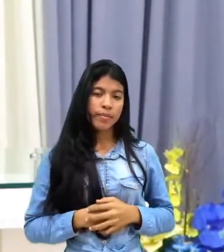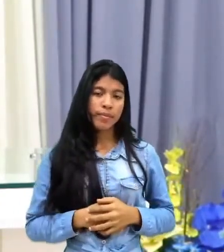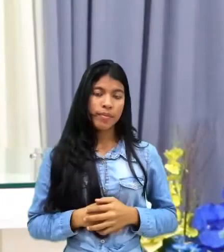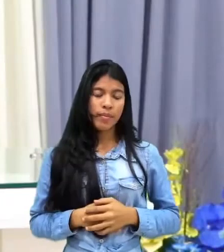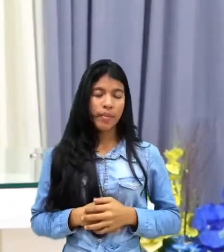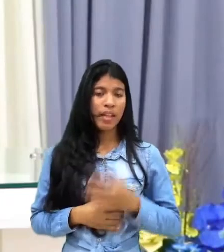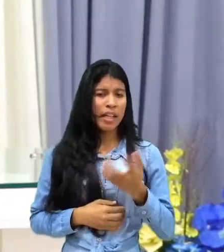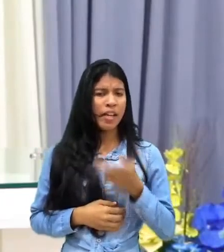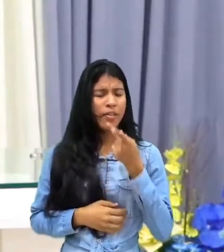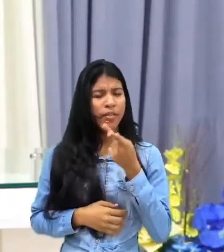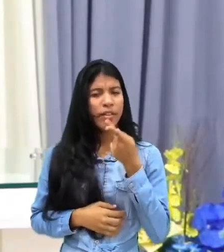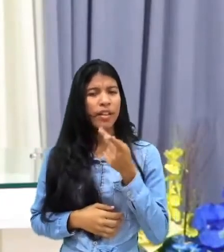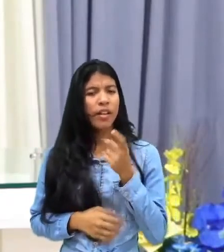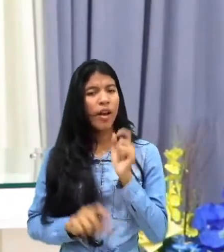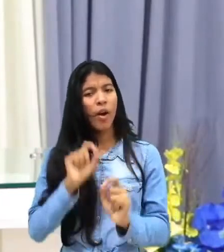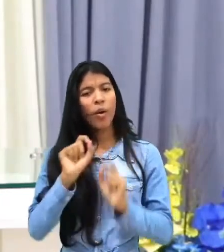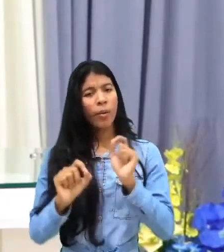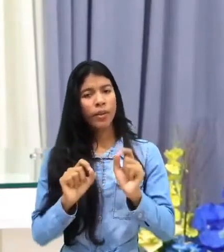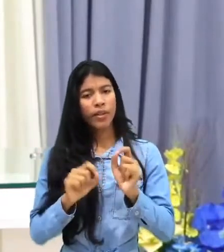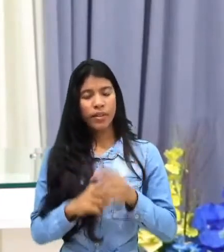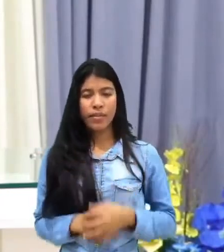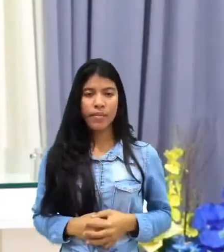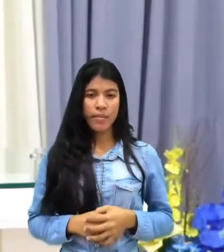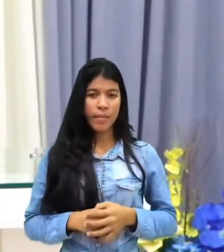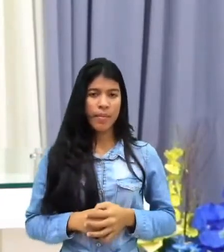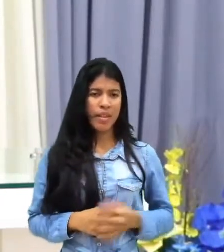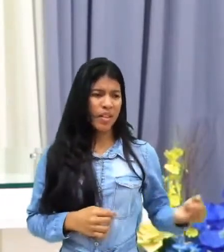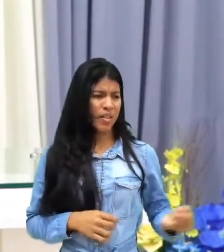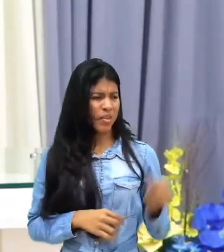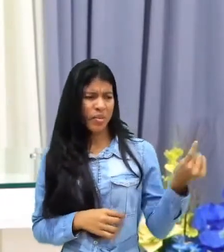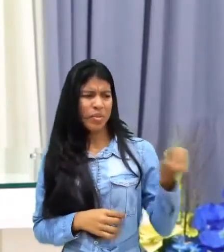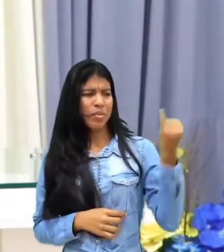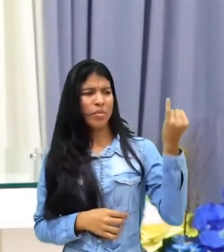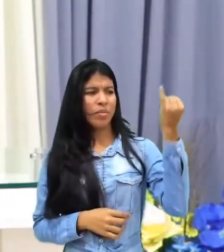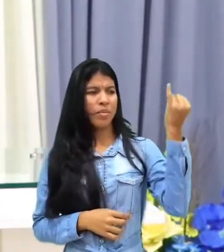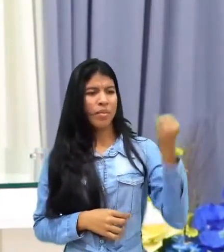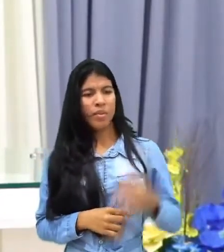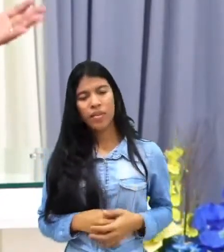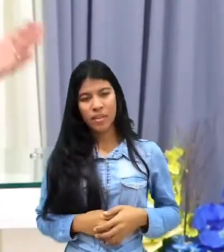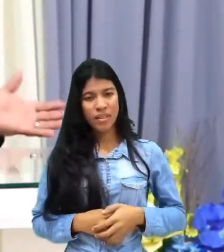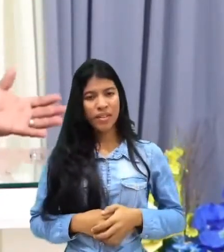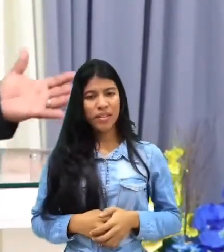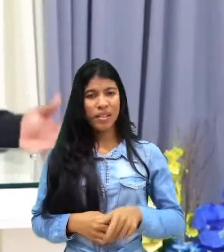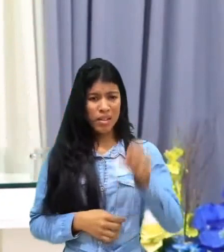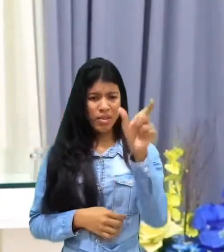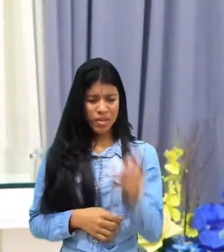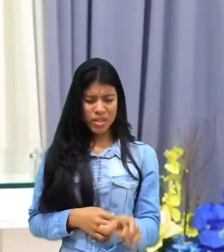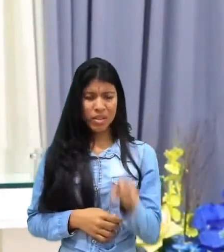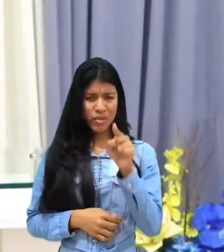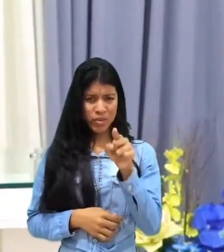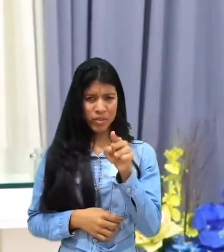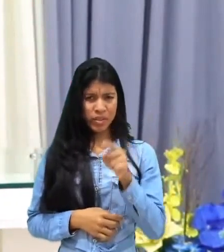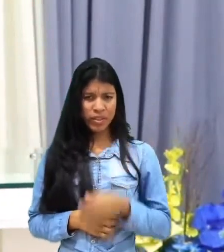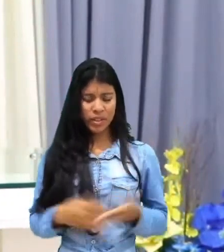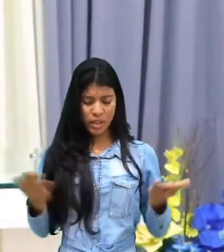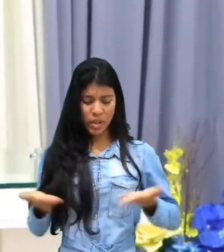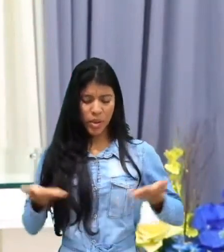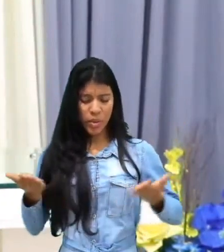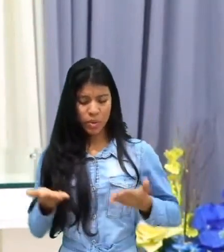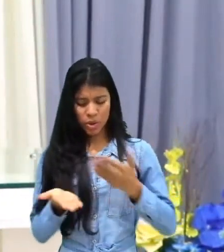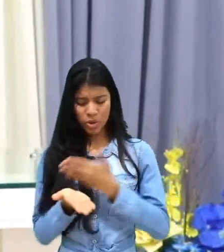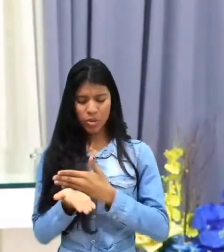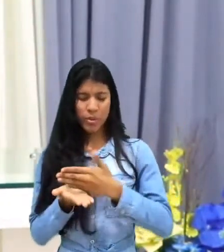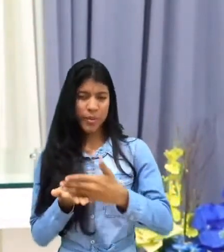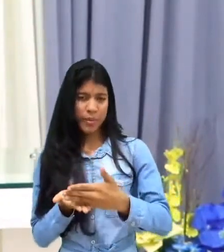não importa a opinião das pessoas, ou não importa quem você é hoje, no início, no